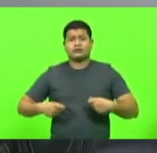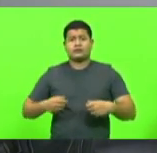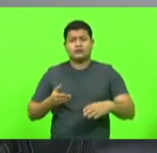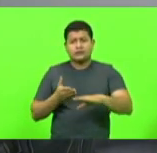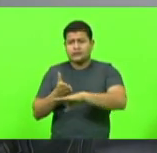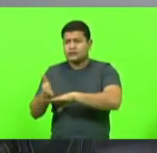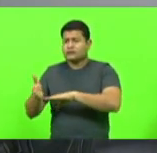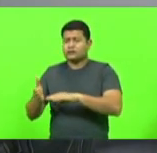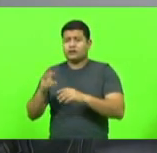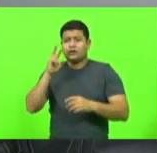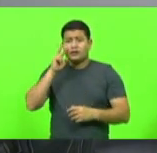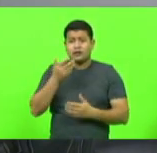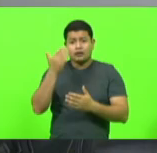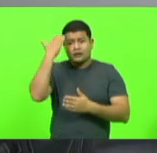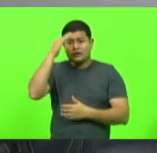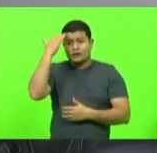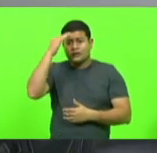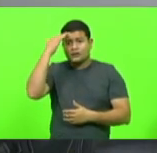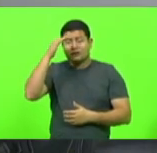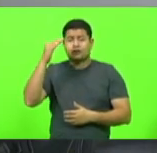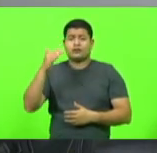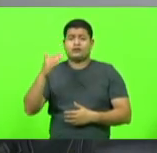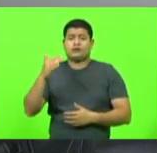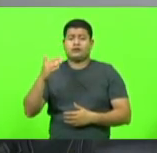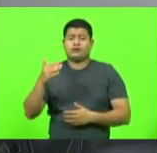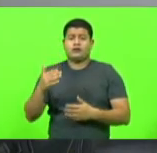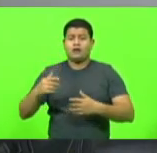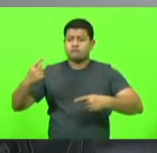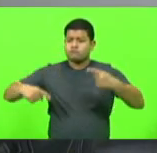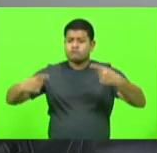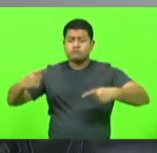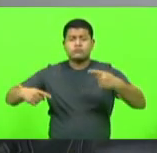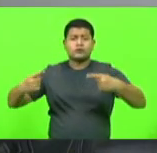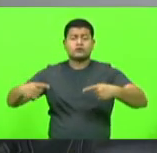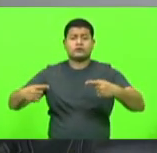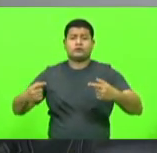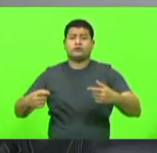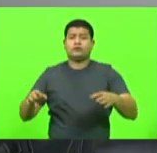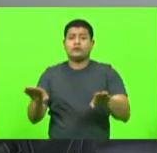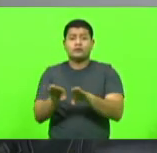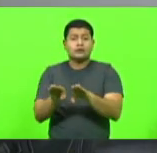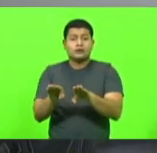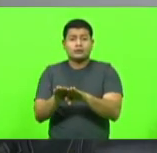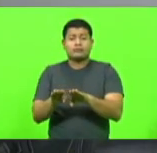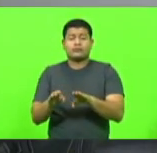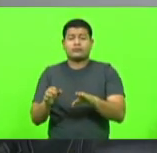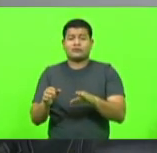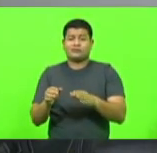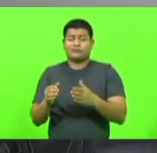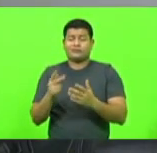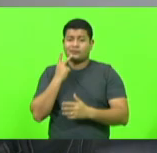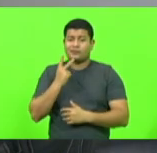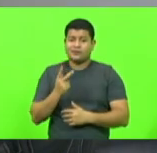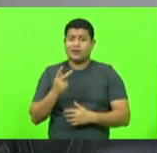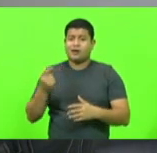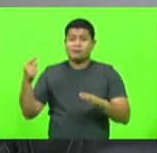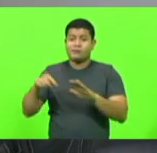temos que ir atrás disso. Né? E a discussão também é mais embaixo, como eu falei, né, nos